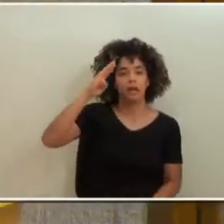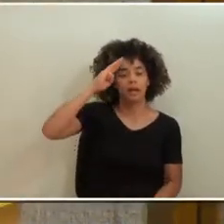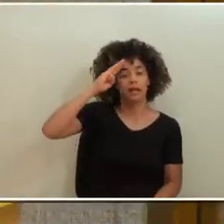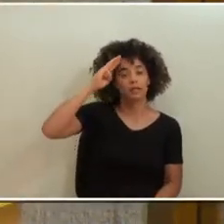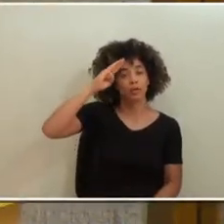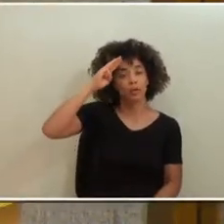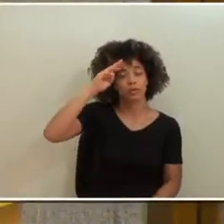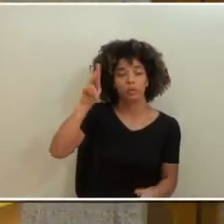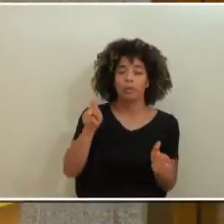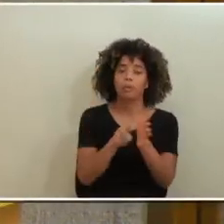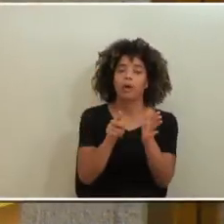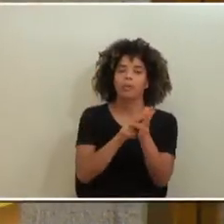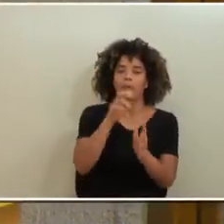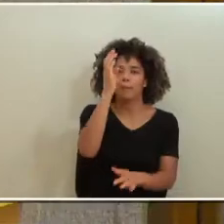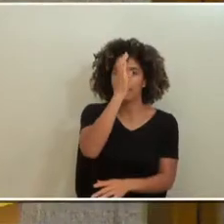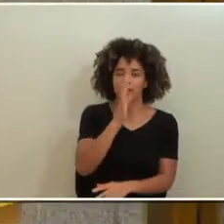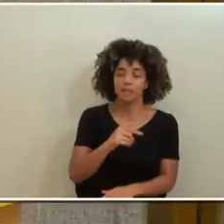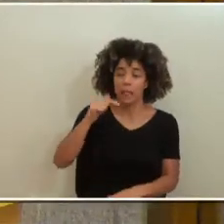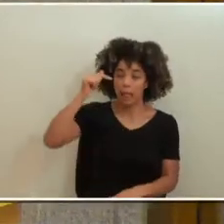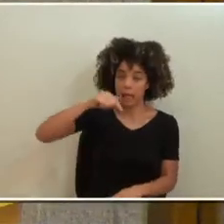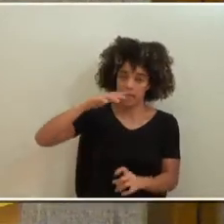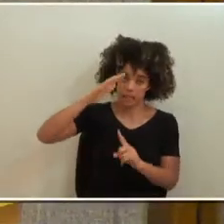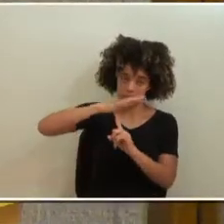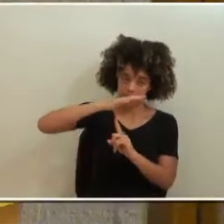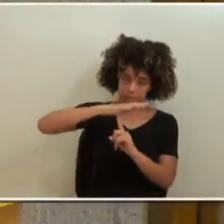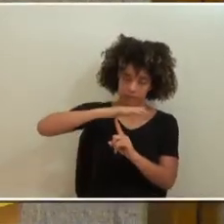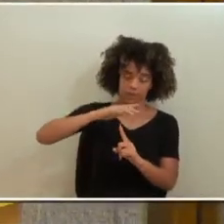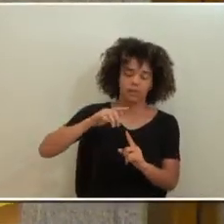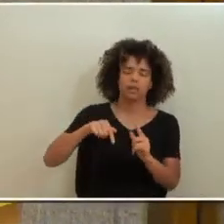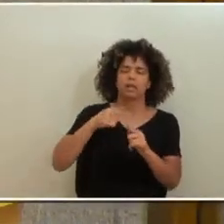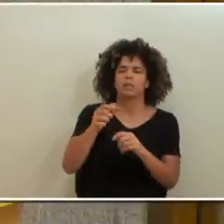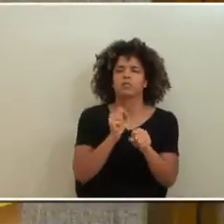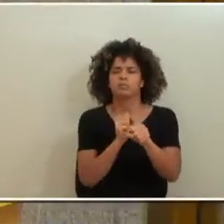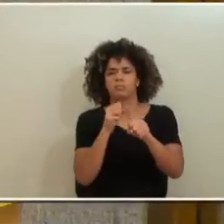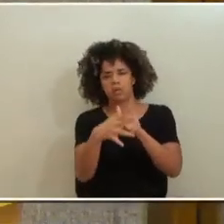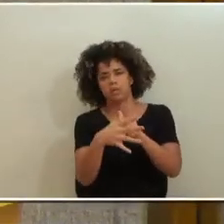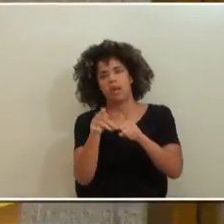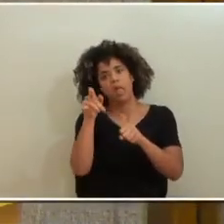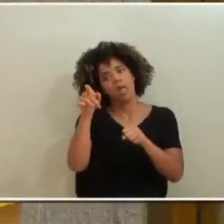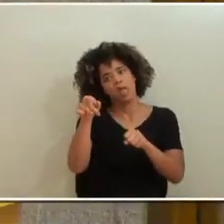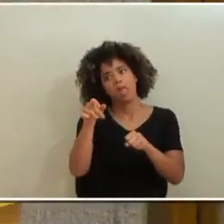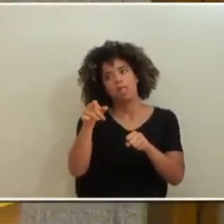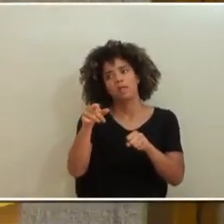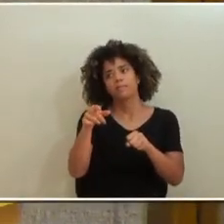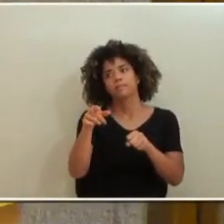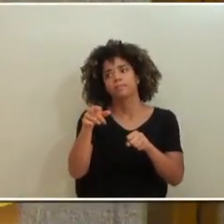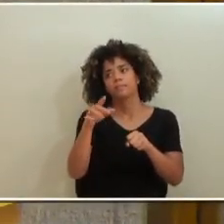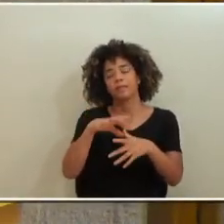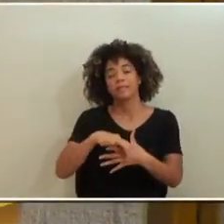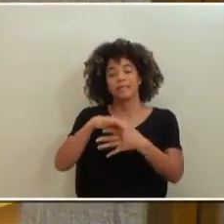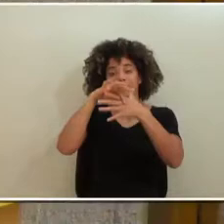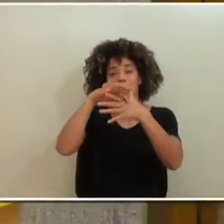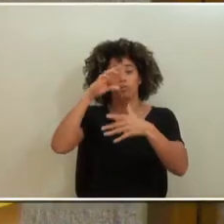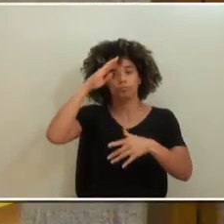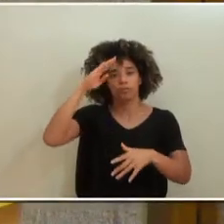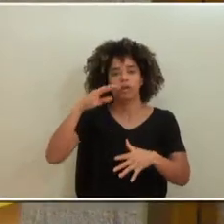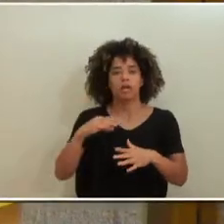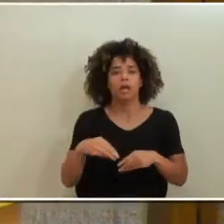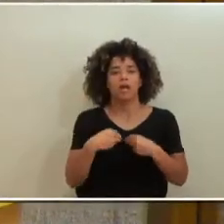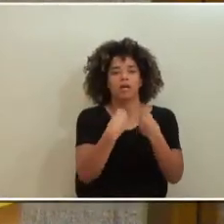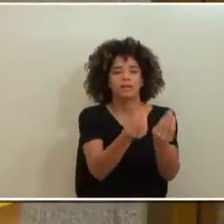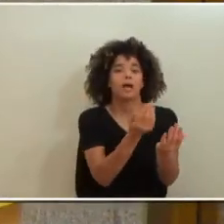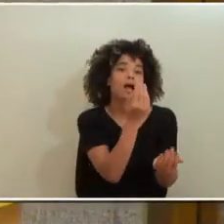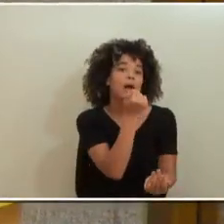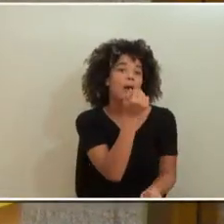Durante a pandemia, Chefe Kiko coordenou a entrega de marmitas a pessoas em situação de rua. Liderou o projeto